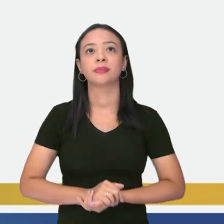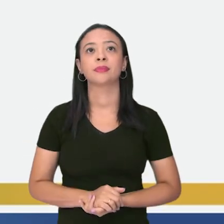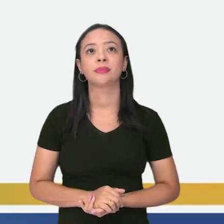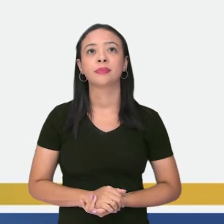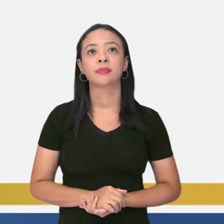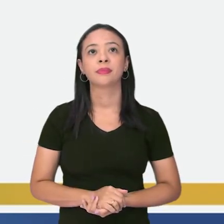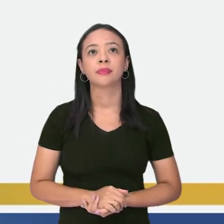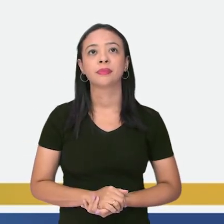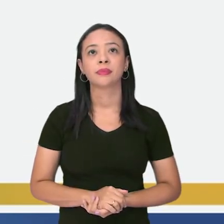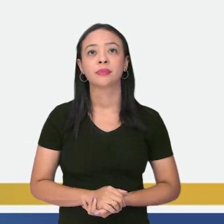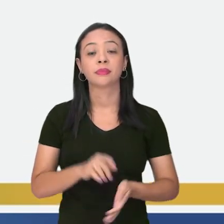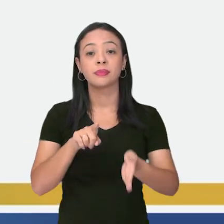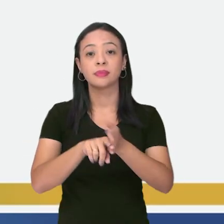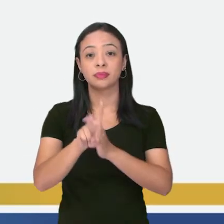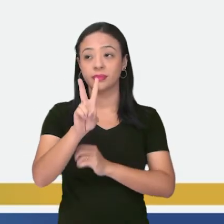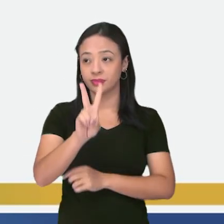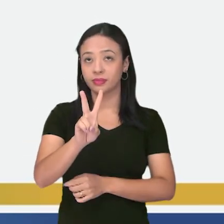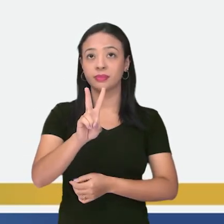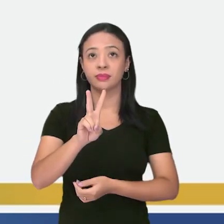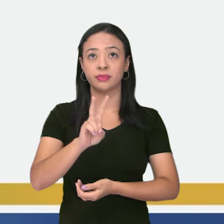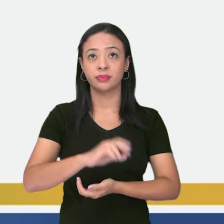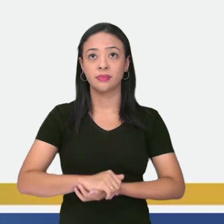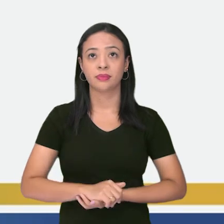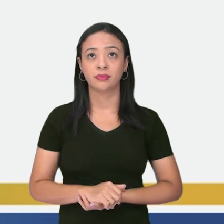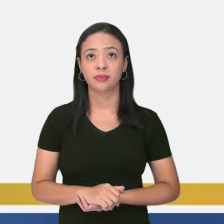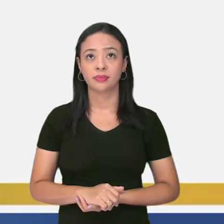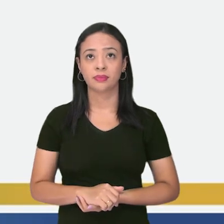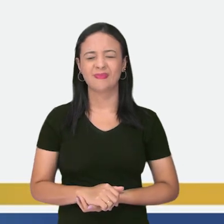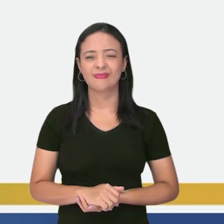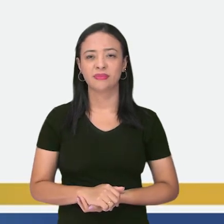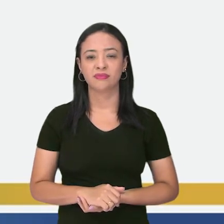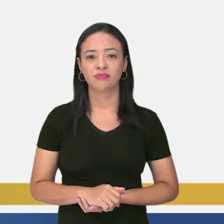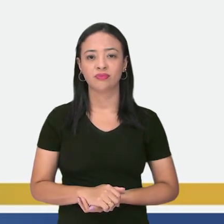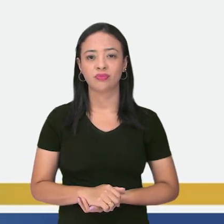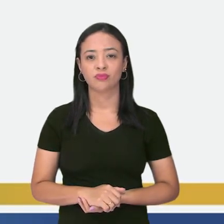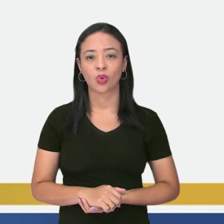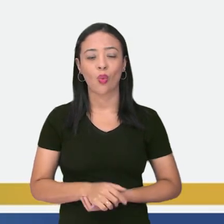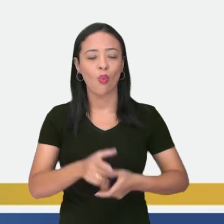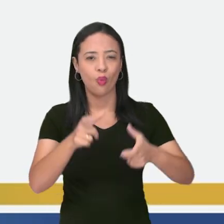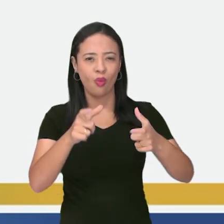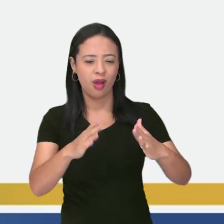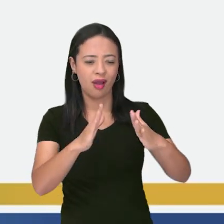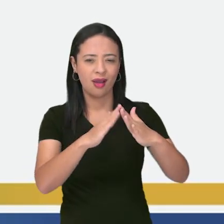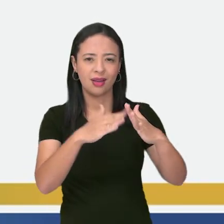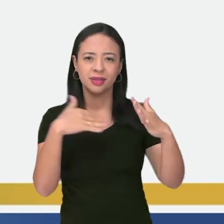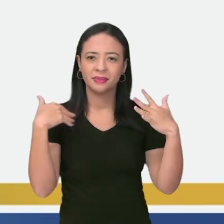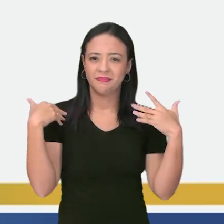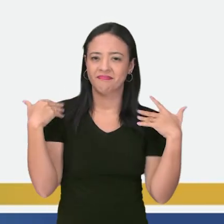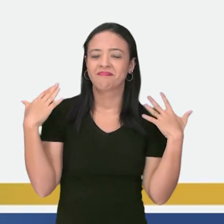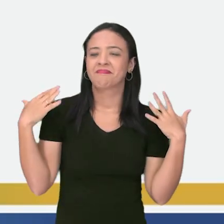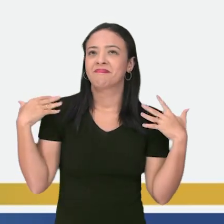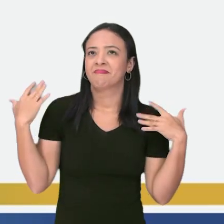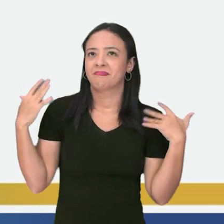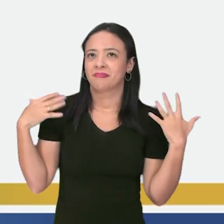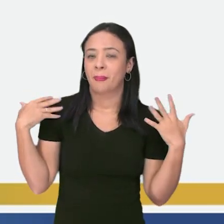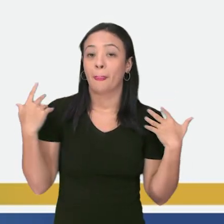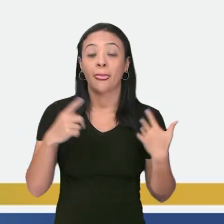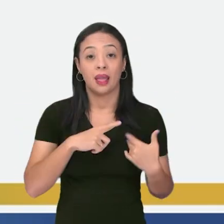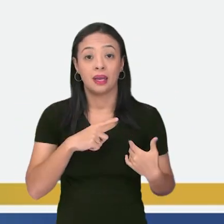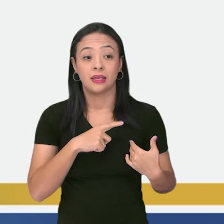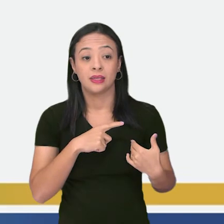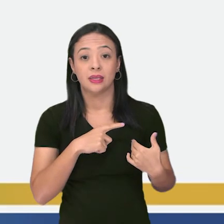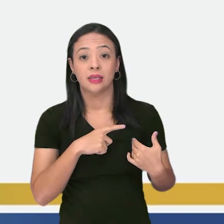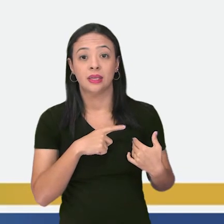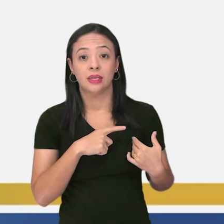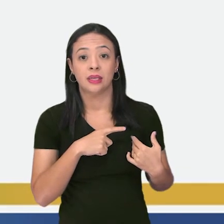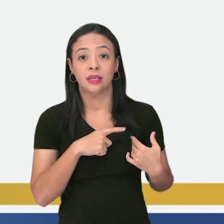Vamos ao exemplo 2. Uma pousada oferece pacotes promocionais para